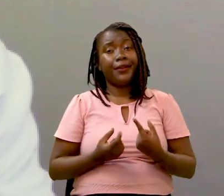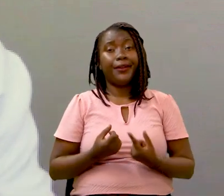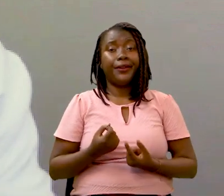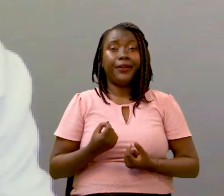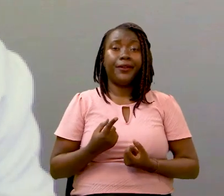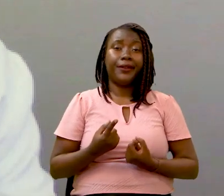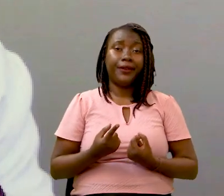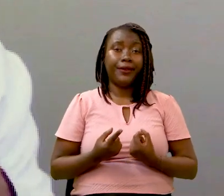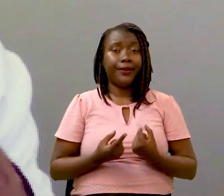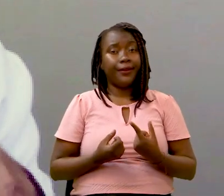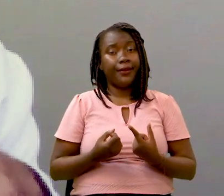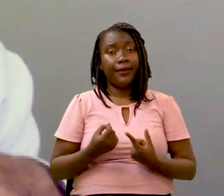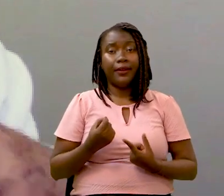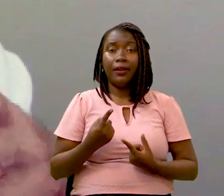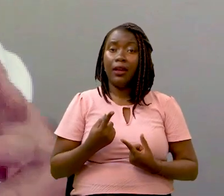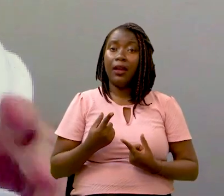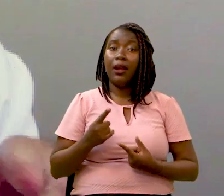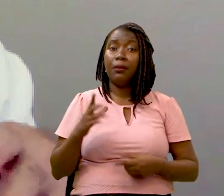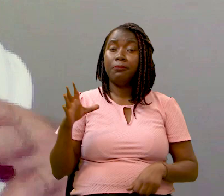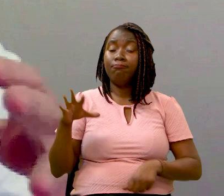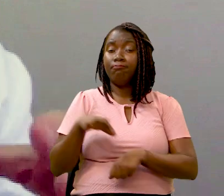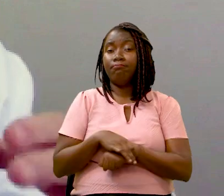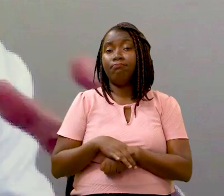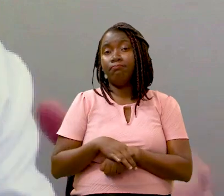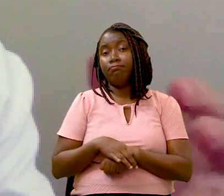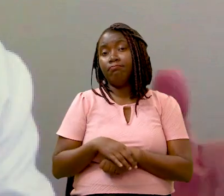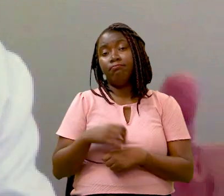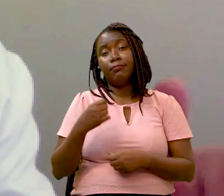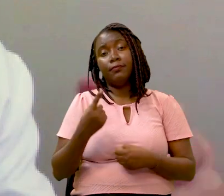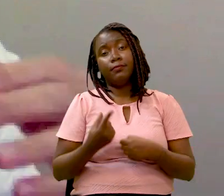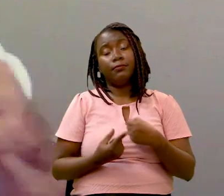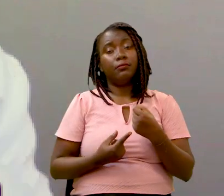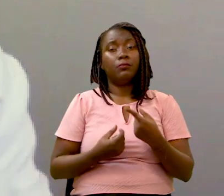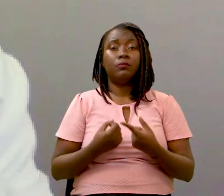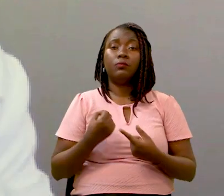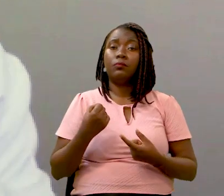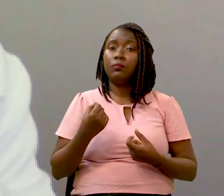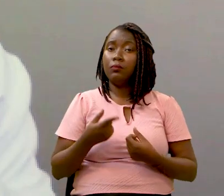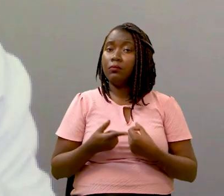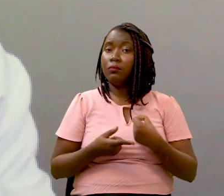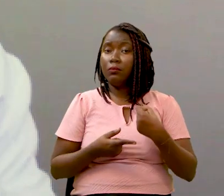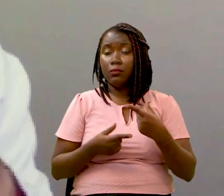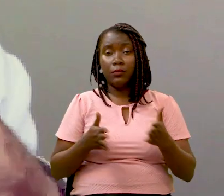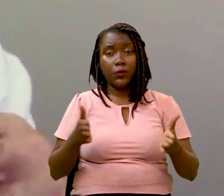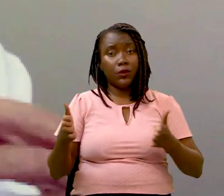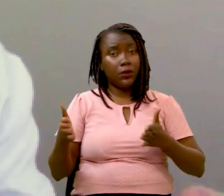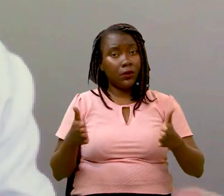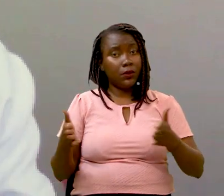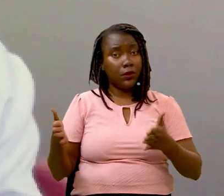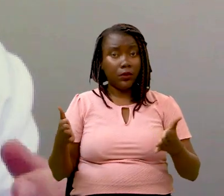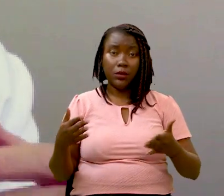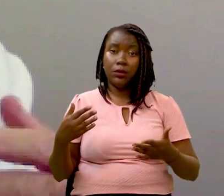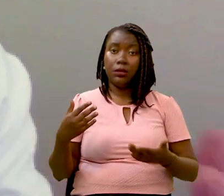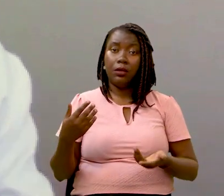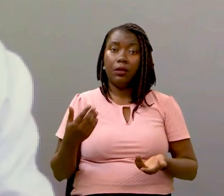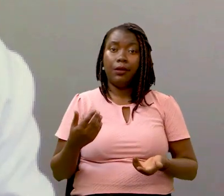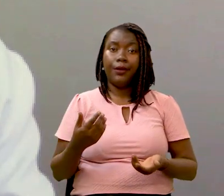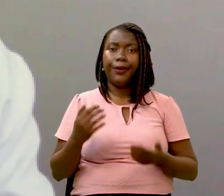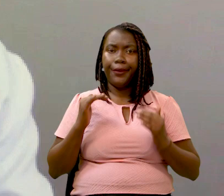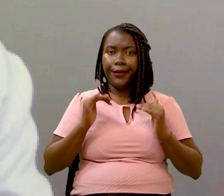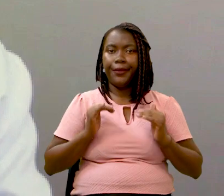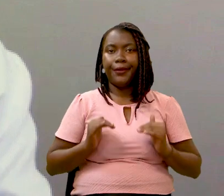periódica, né? Ela se repete, então são crises, de vez em quando ele tem crises nesse período das